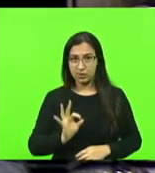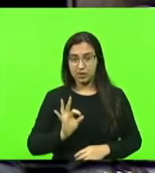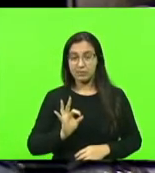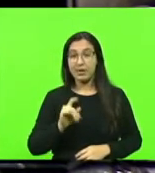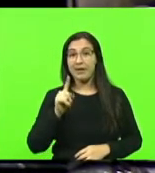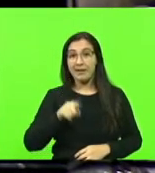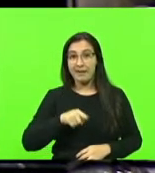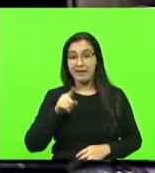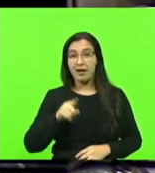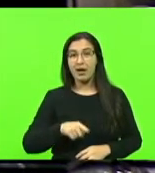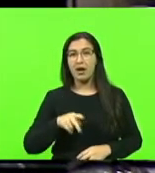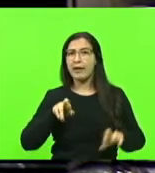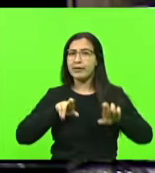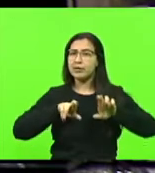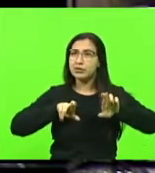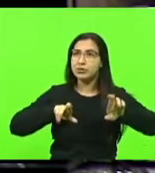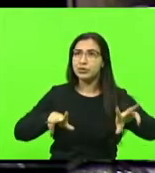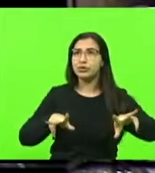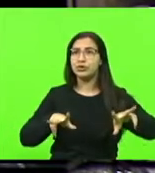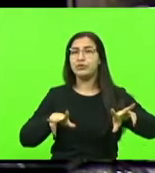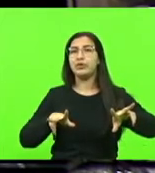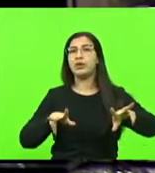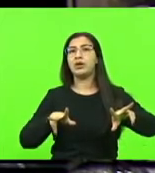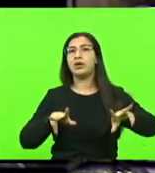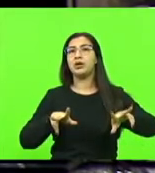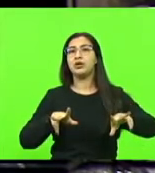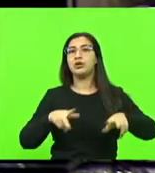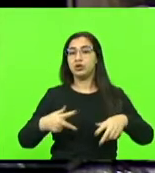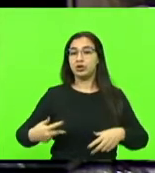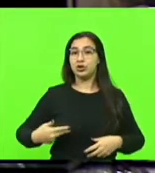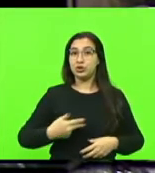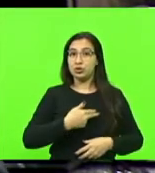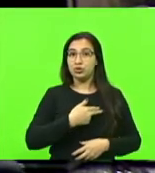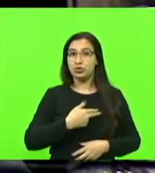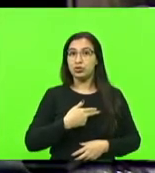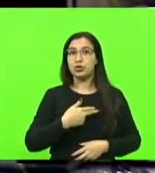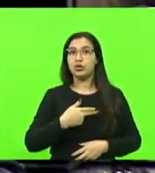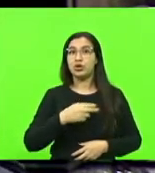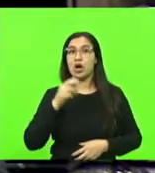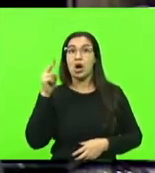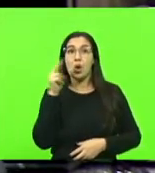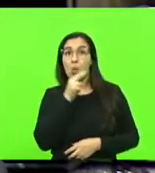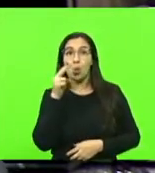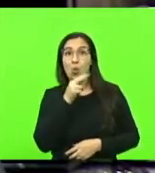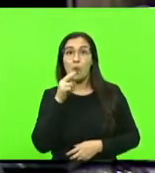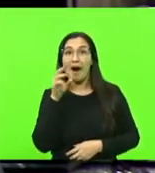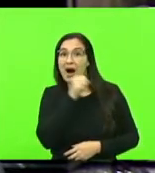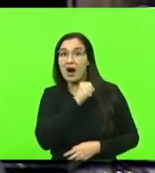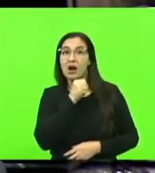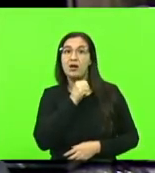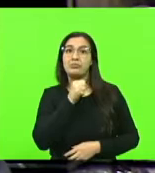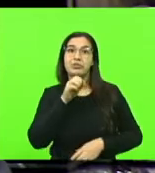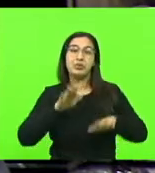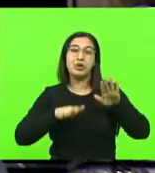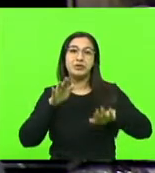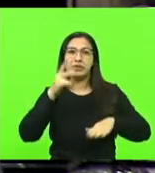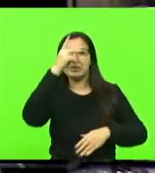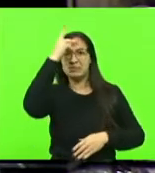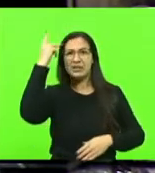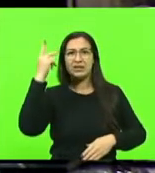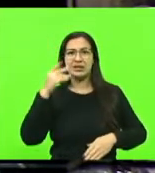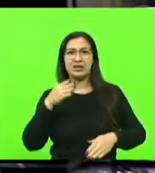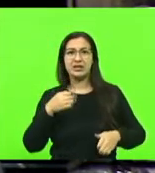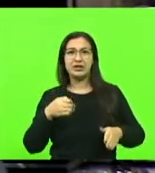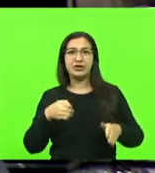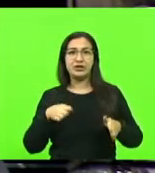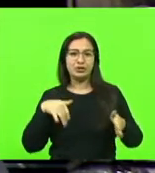elas, diferente das cirurgias de urgência, onde o paciente ele corre o risco de morrer se